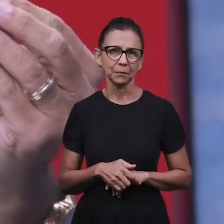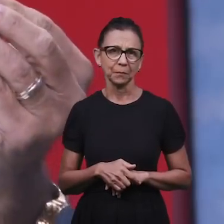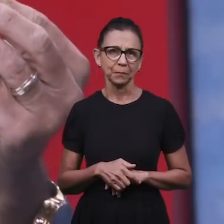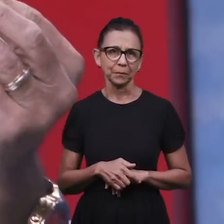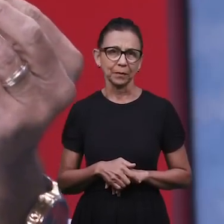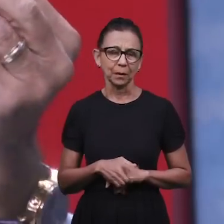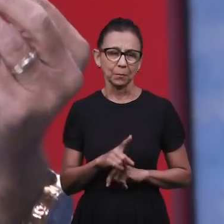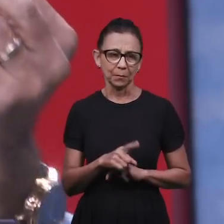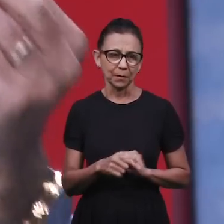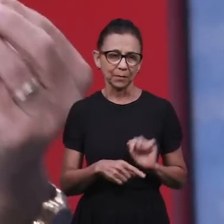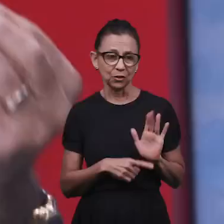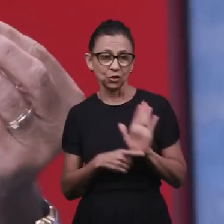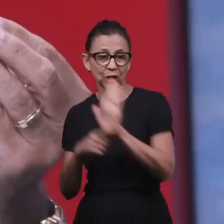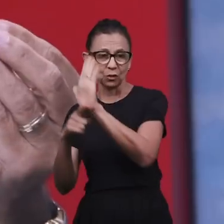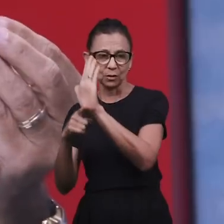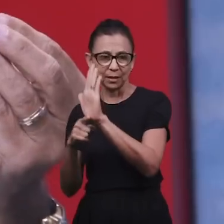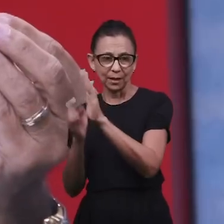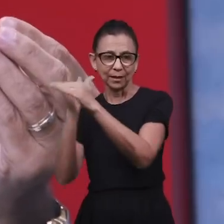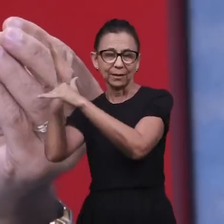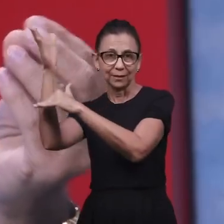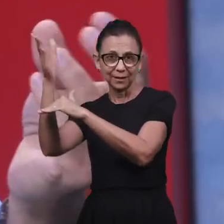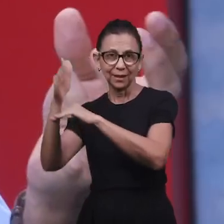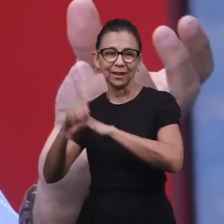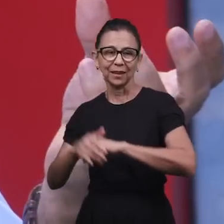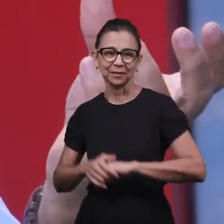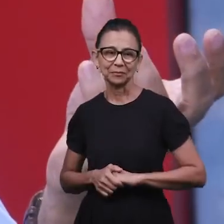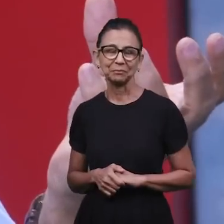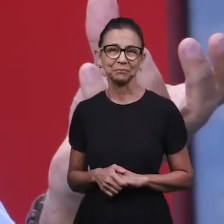o Espírito Santo vai colocar nesse texto